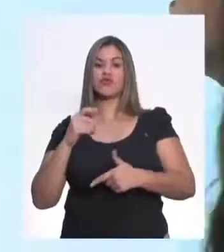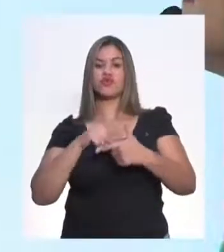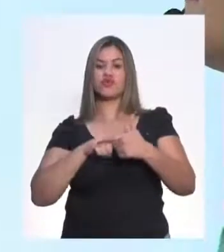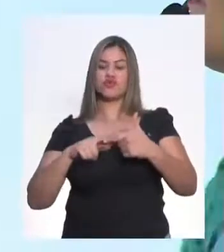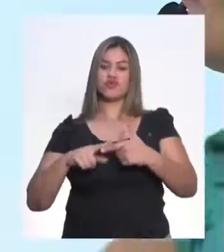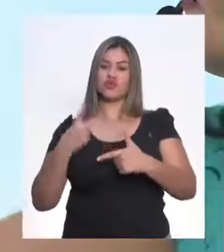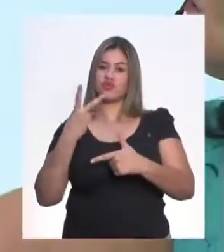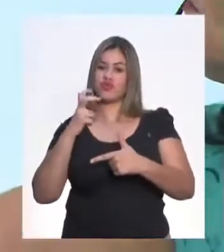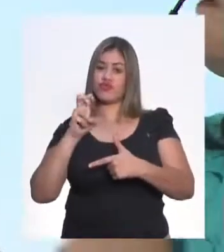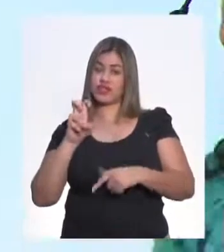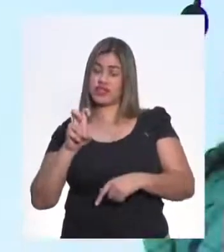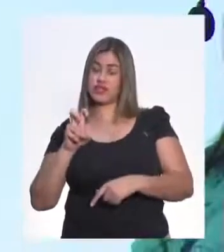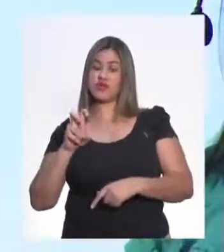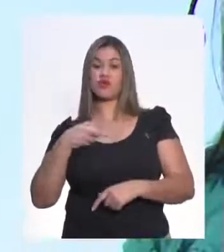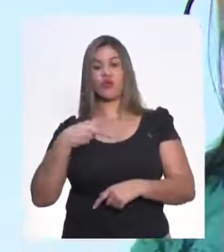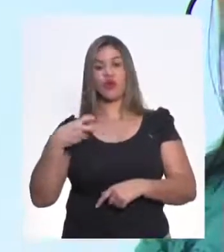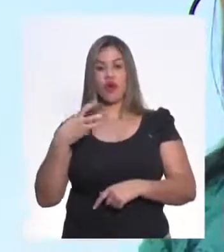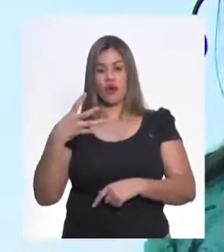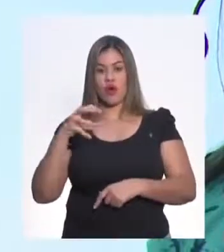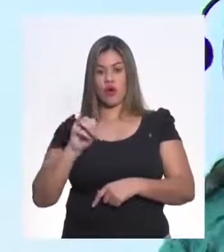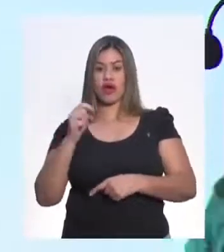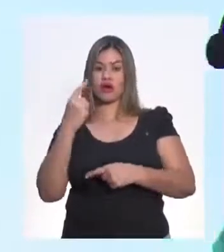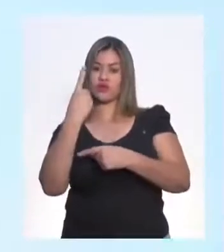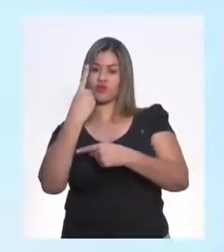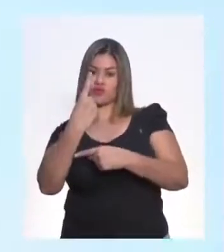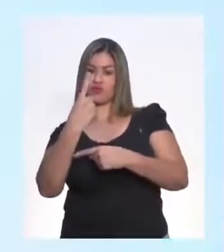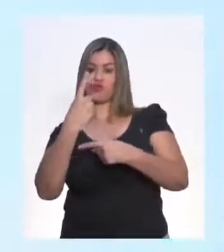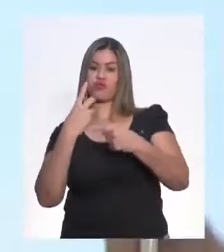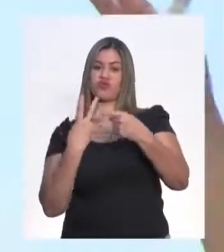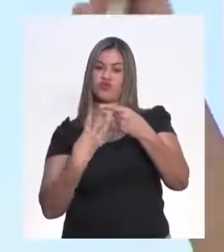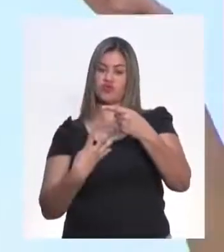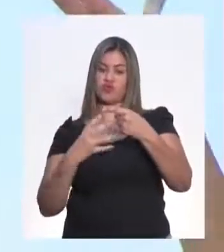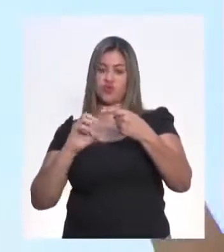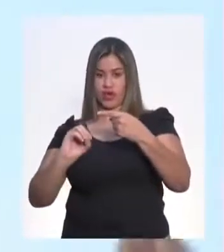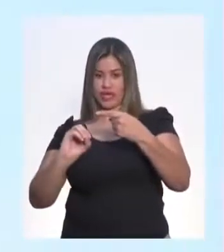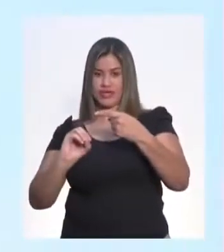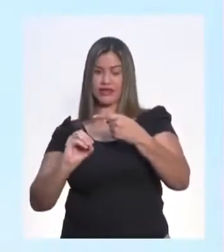40. Então, 25 milésimos é igual a